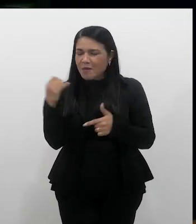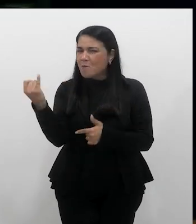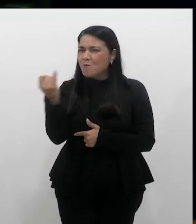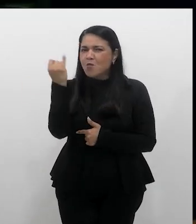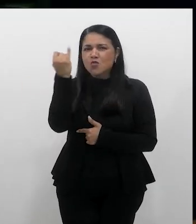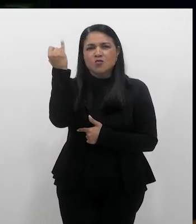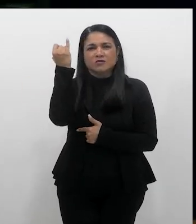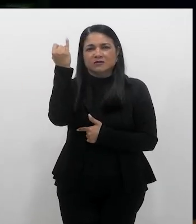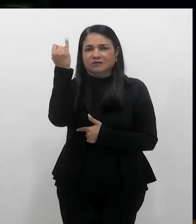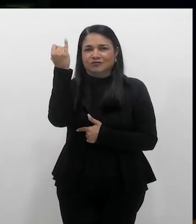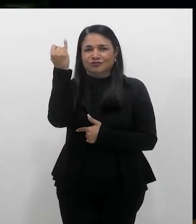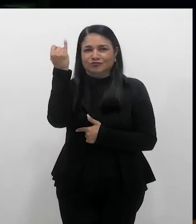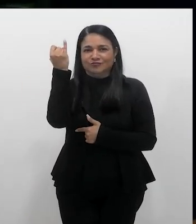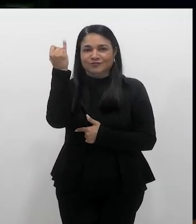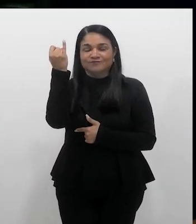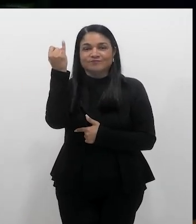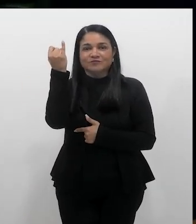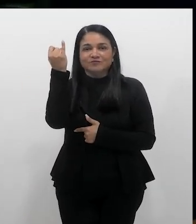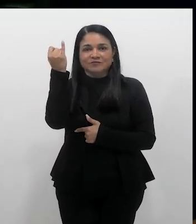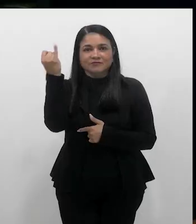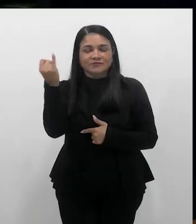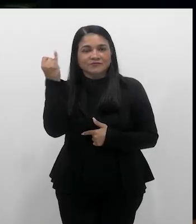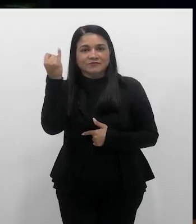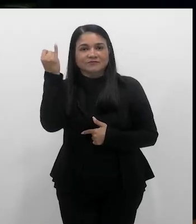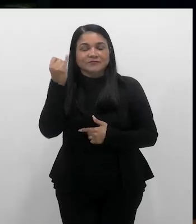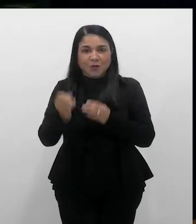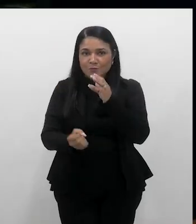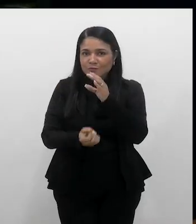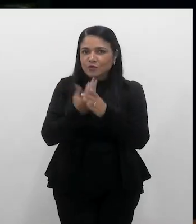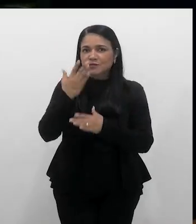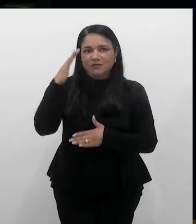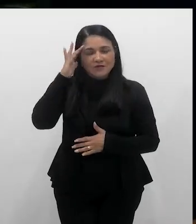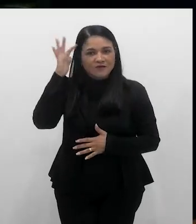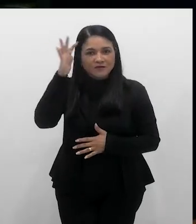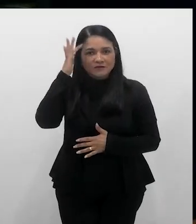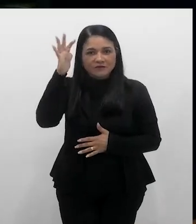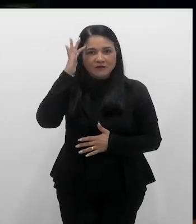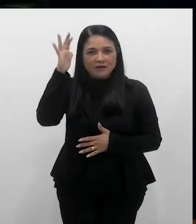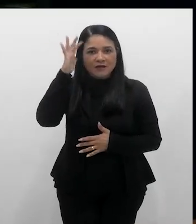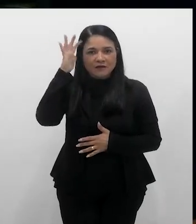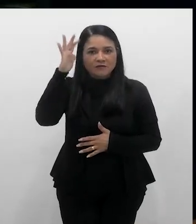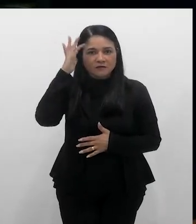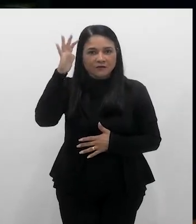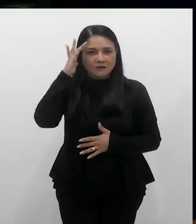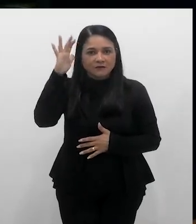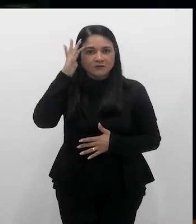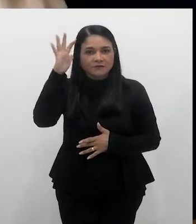muito importante para a gente nesse momento, né, de produzir reflexão em cima. Né? Assim,